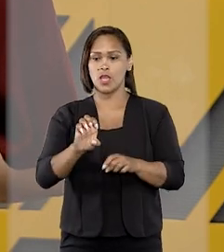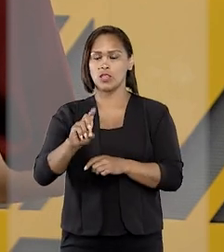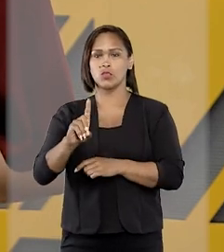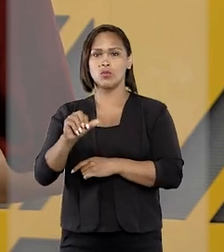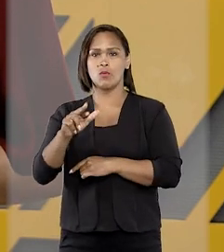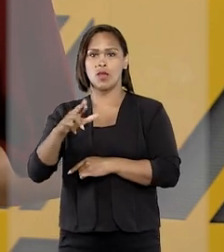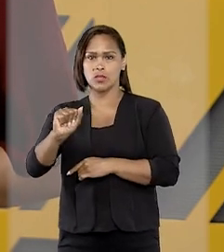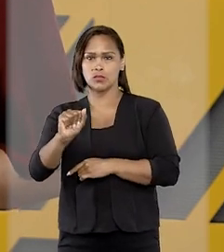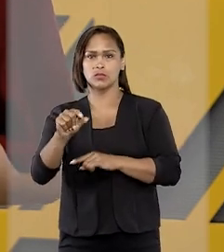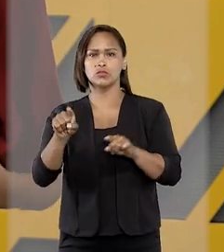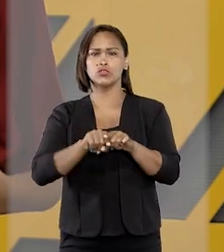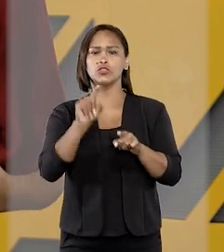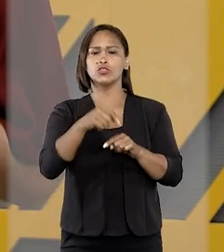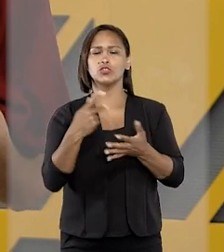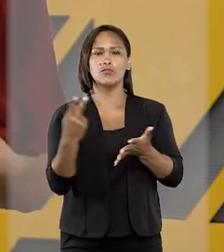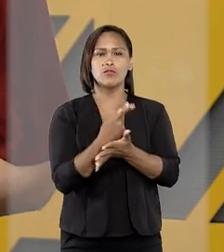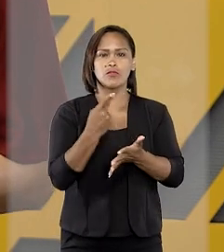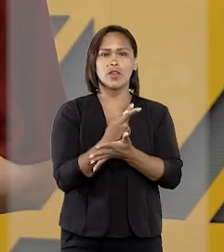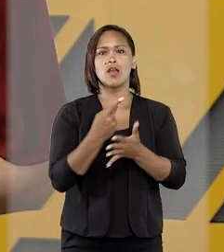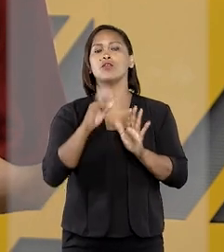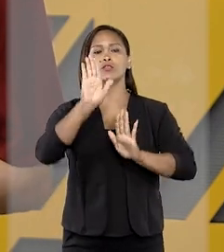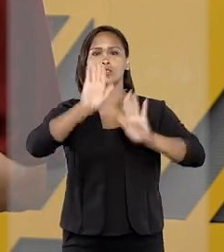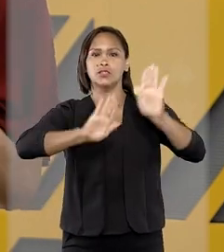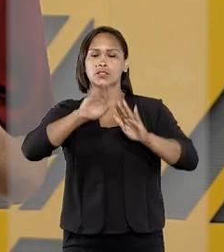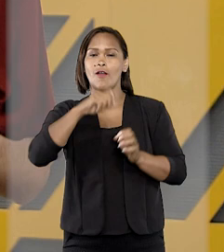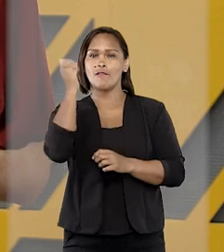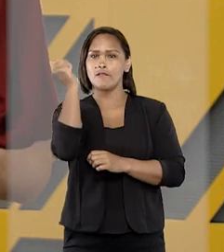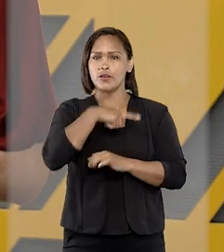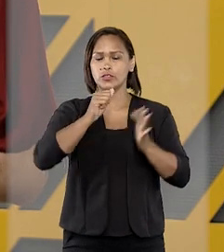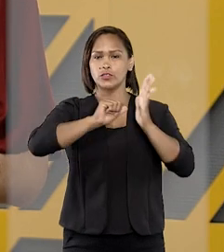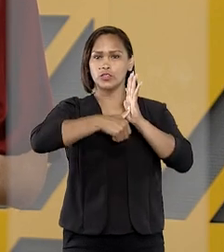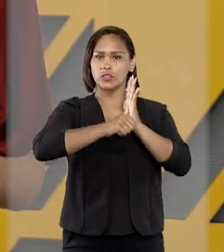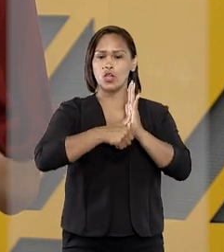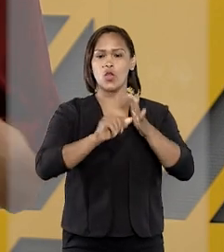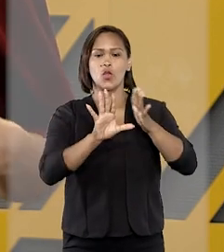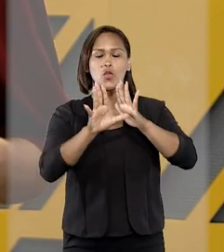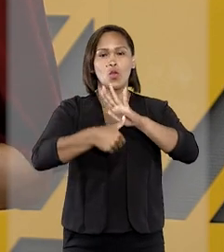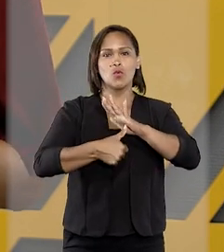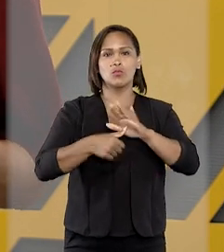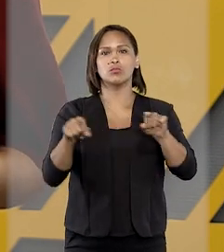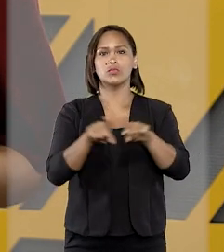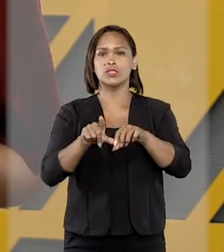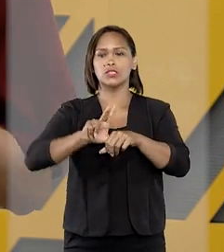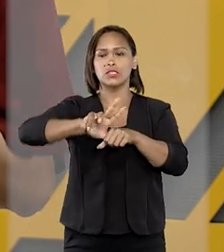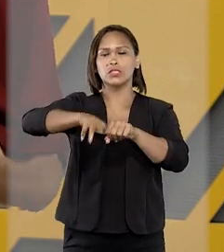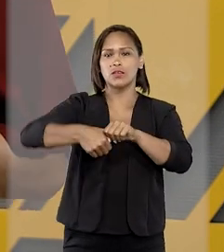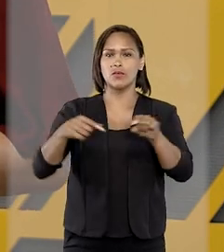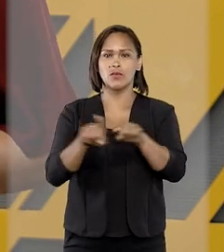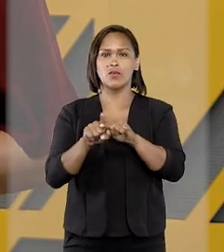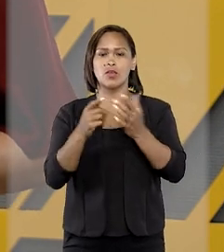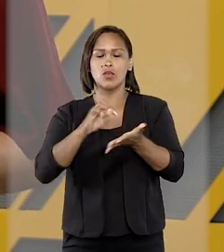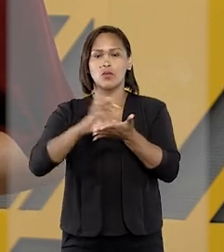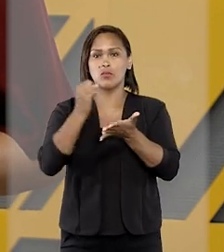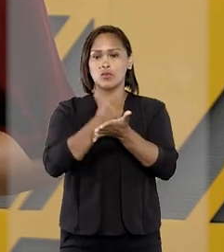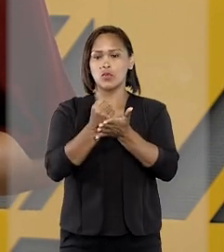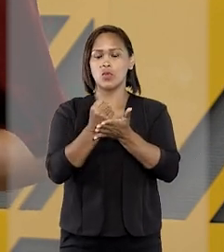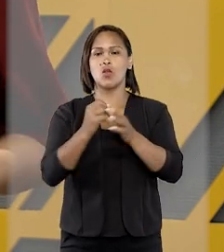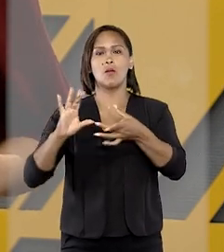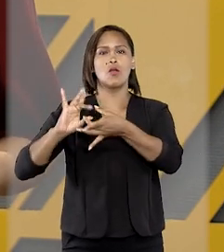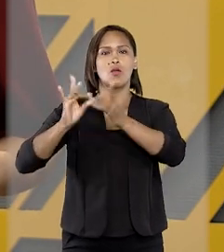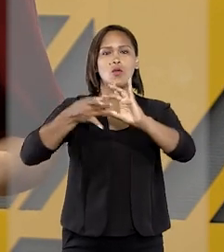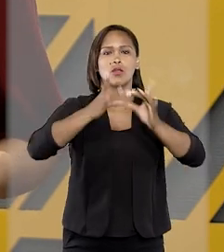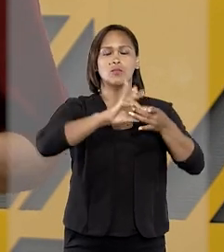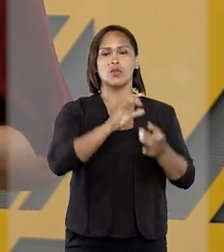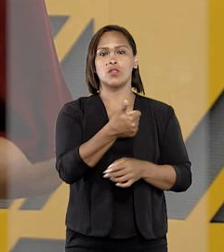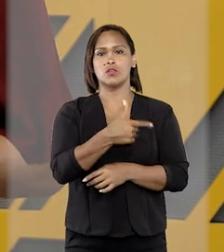Janeiro, Eduardo Paes, de fraude à licitação, falsidade ideológica e corrupção passiva na contratação de obras para